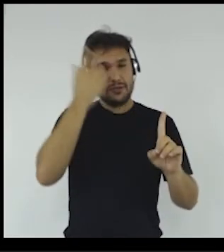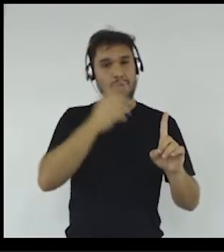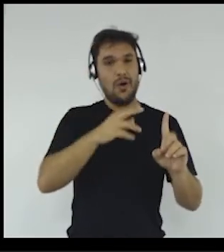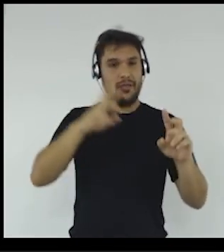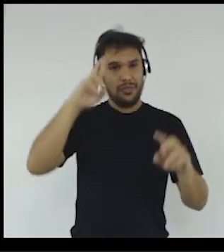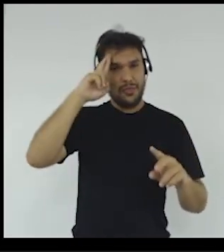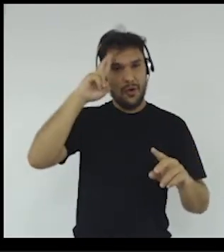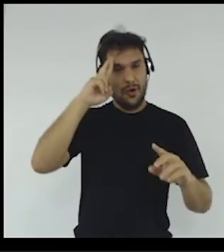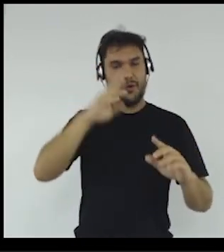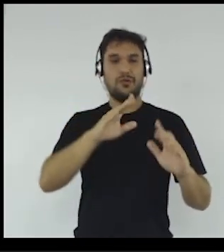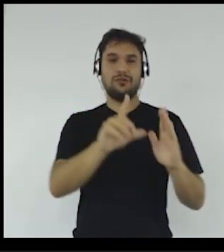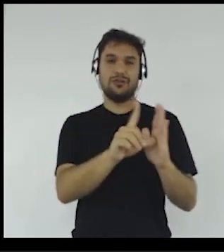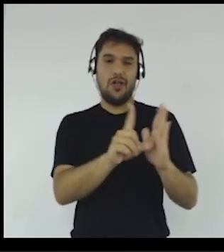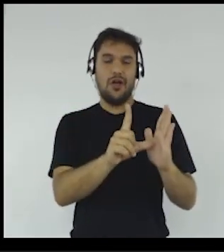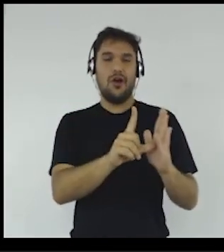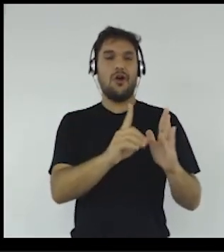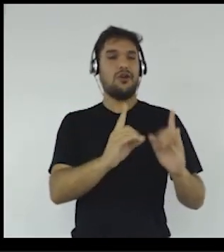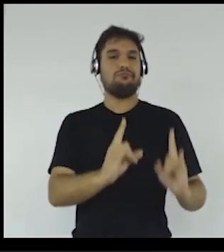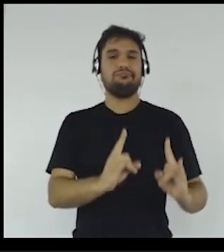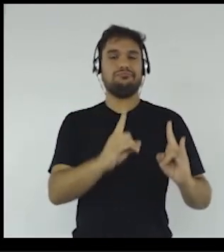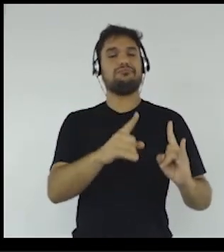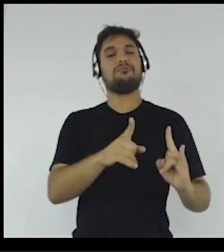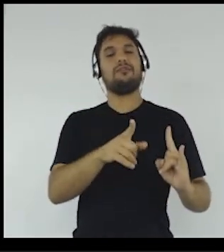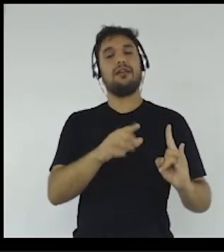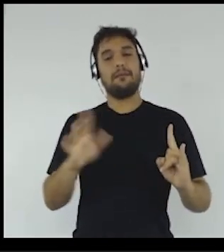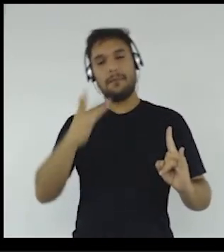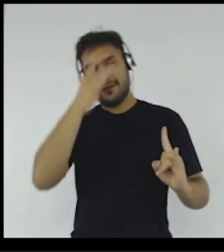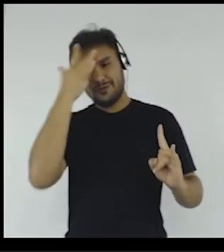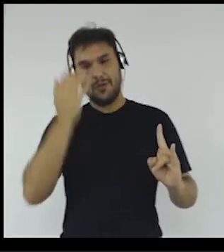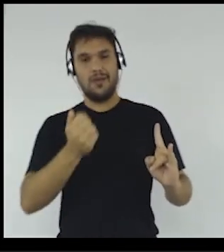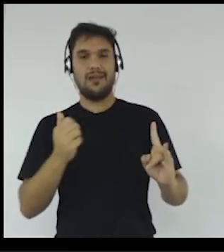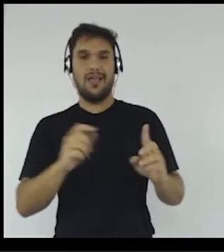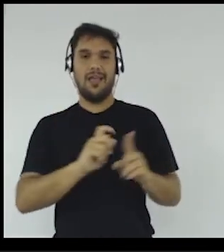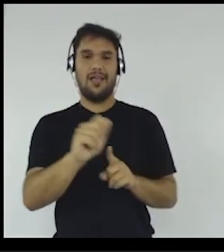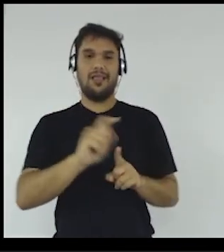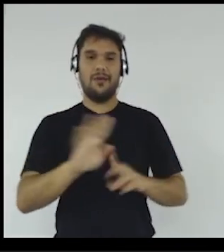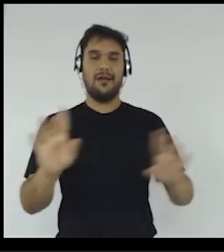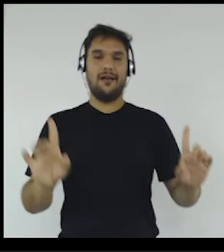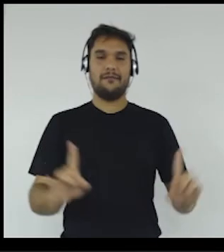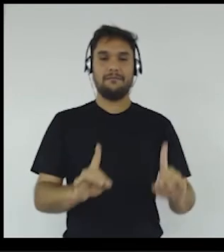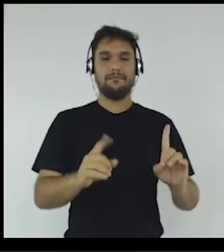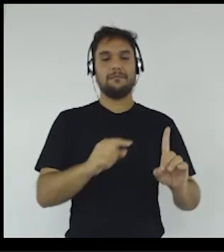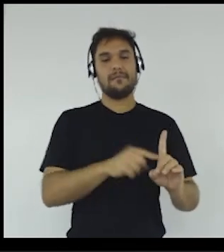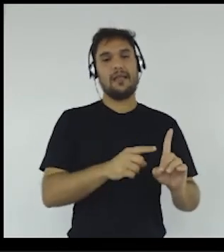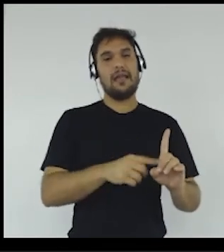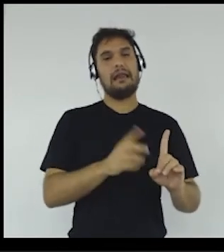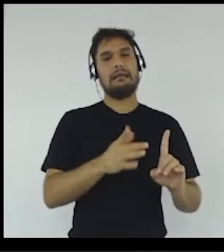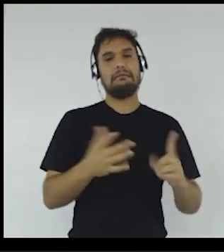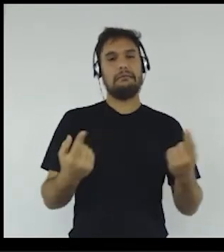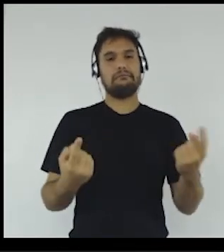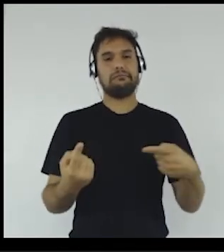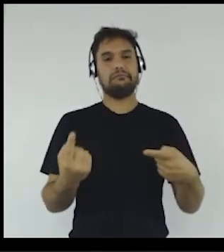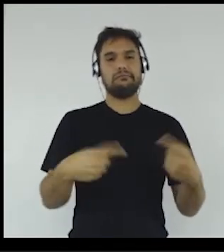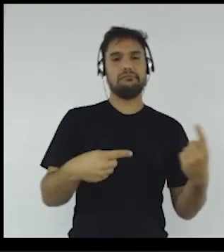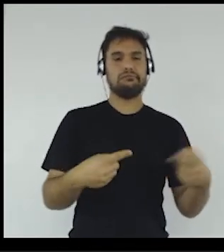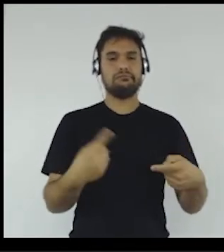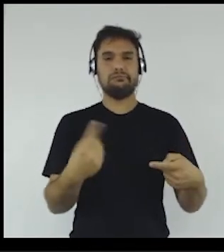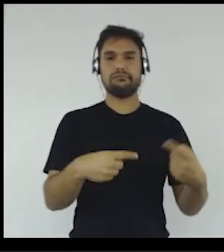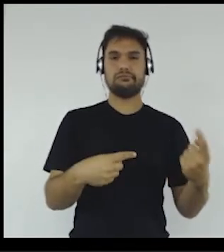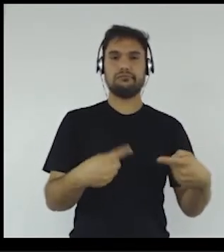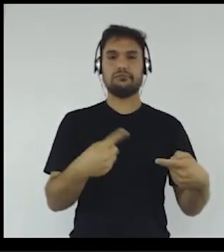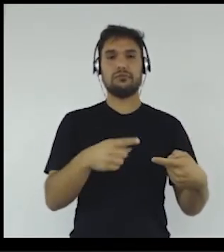locatários defrontavam-se com exércitos inimigos, cujos conflitos frequentemente desaguavam em hospitais ou